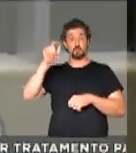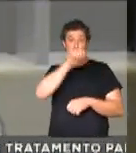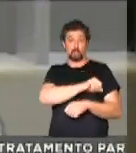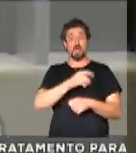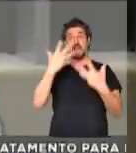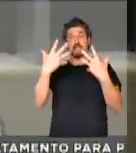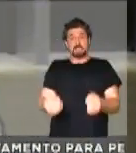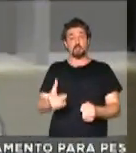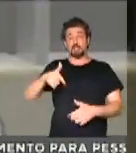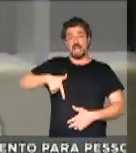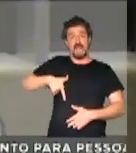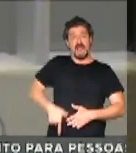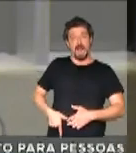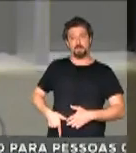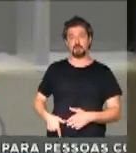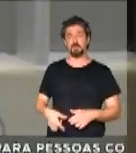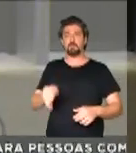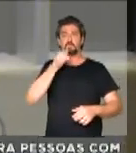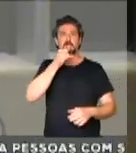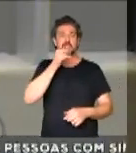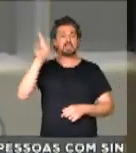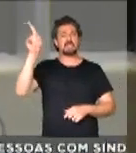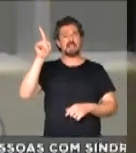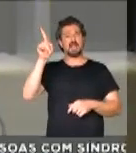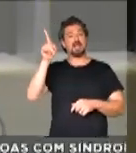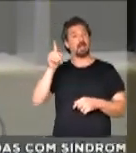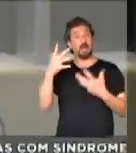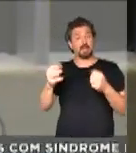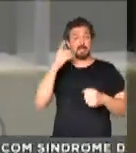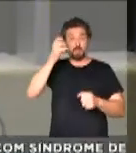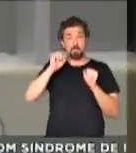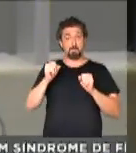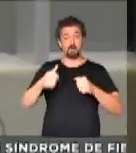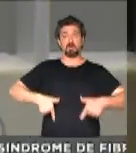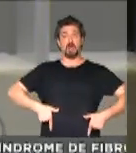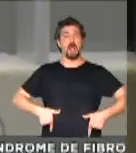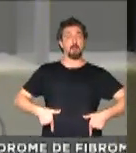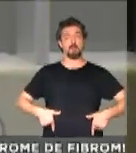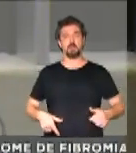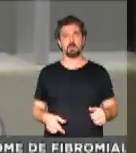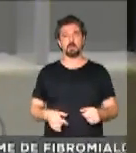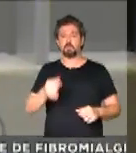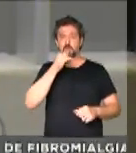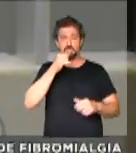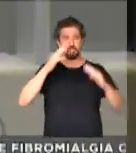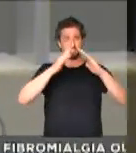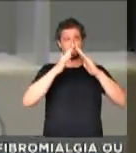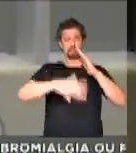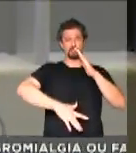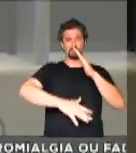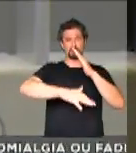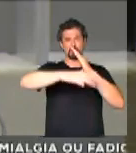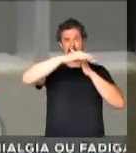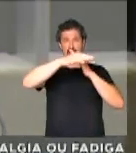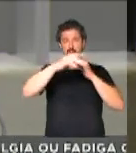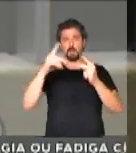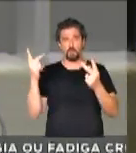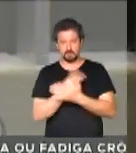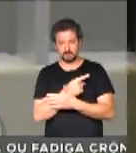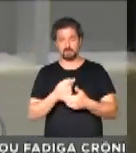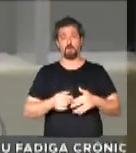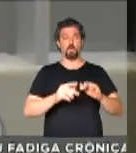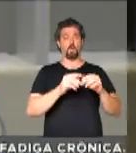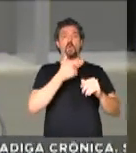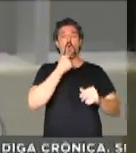temos 80 tiros dados numa família, enchente que matam 10 pessoas, e os deputados do Rio de Janeiro, na